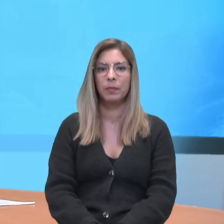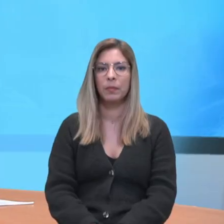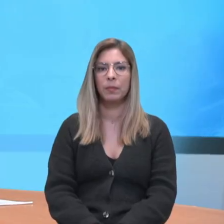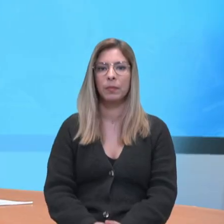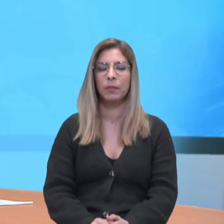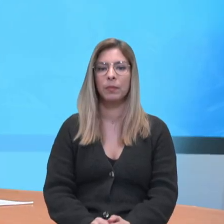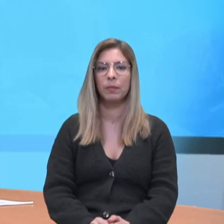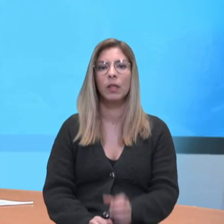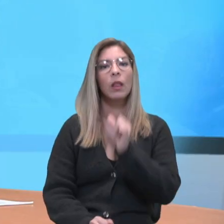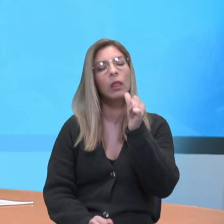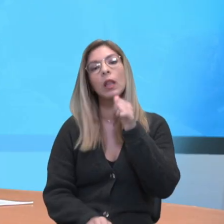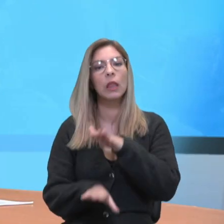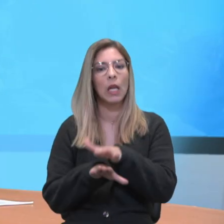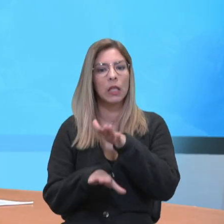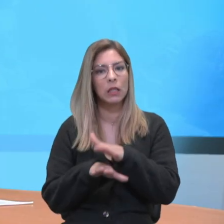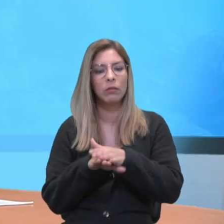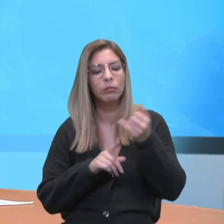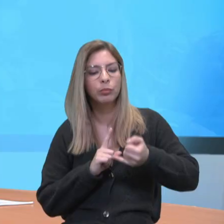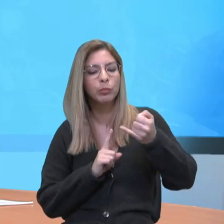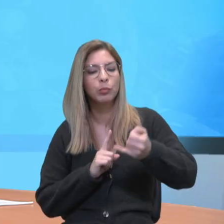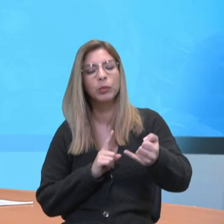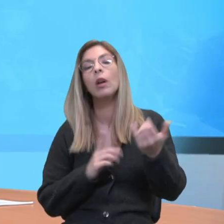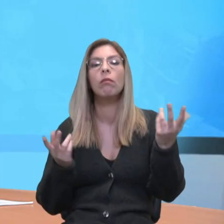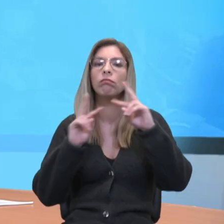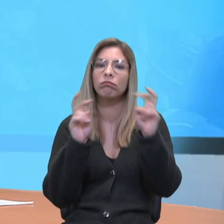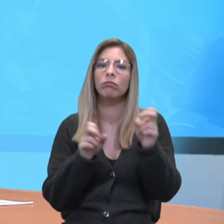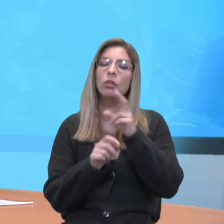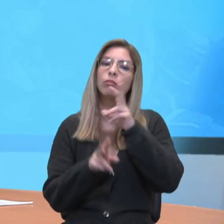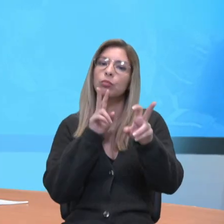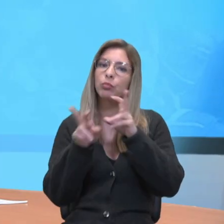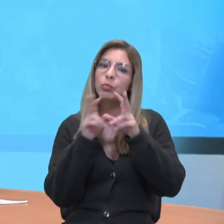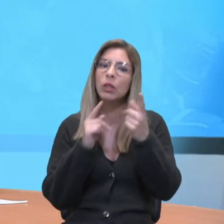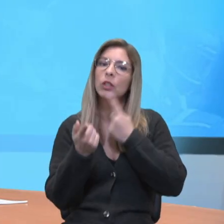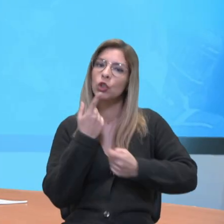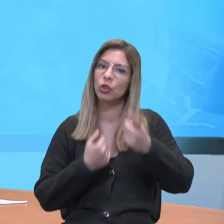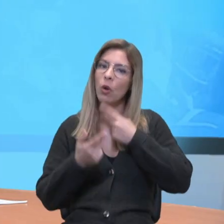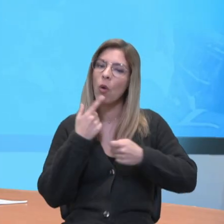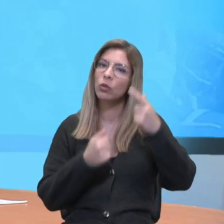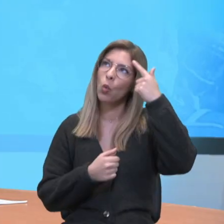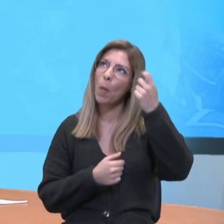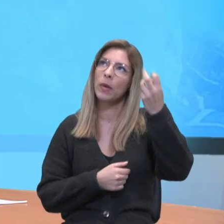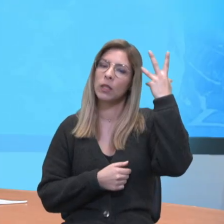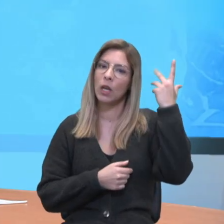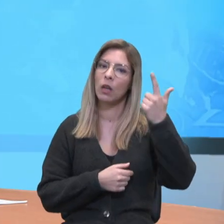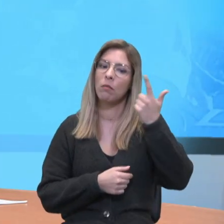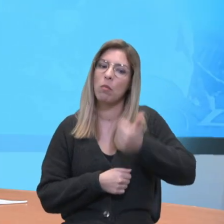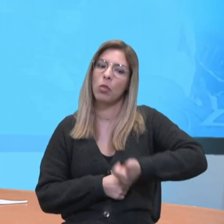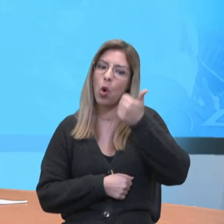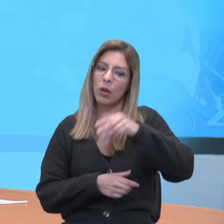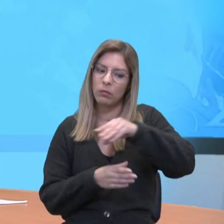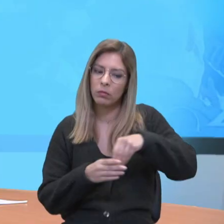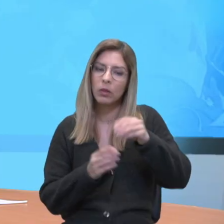Em cada terça-feira reservamos ainda espaço para responder a questões que nos ajudam a compreender melhor a Igreja e a fé